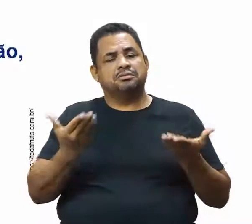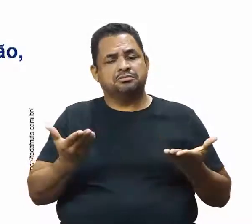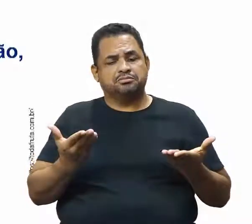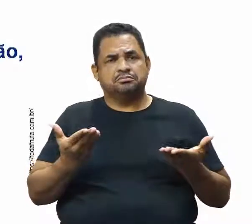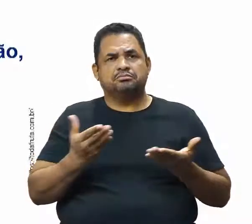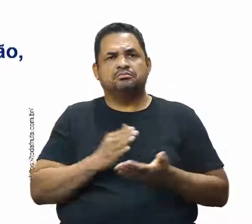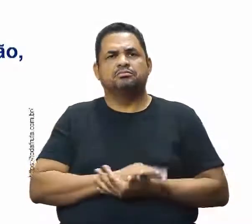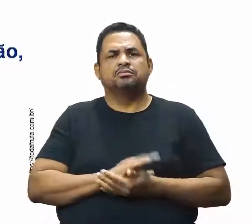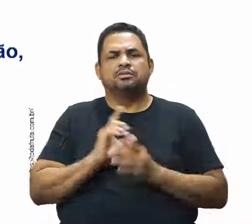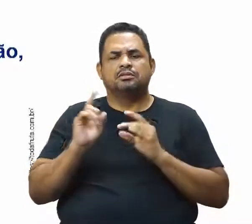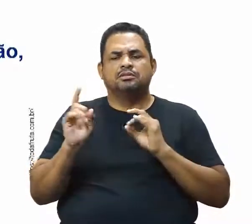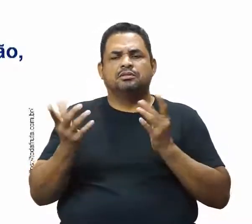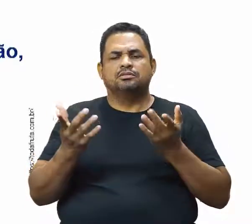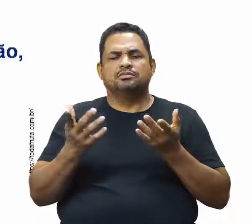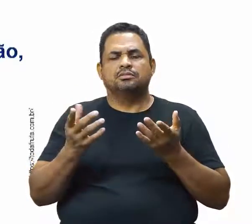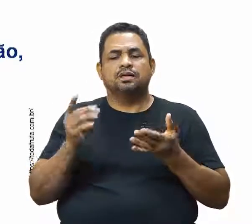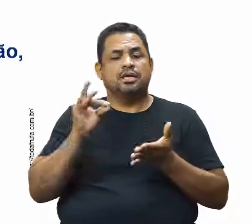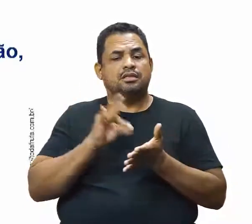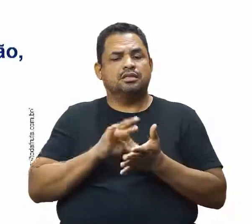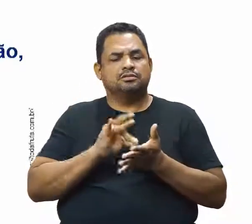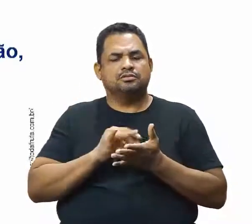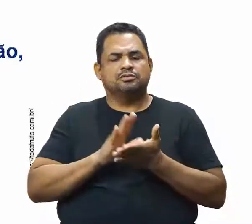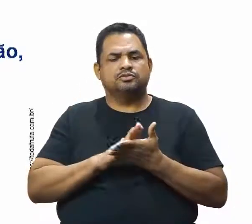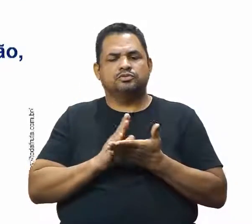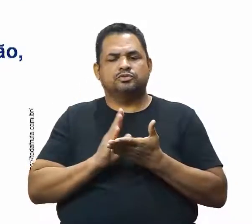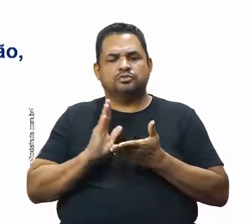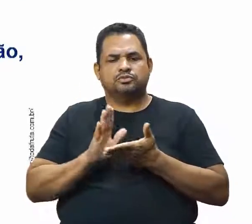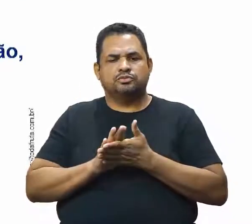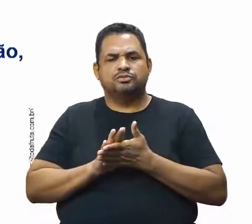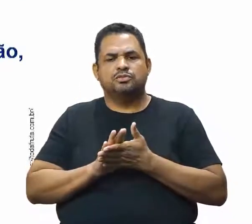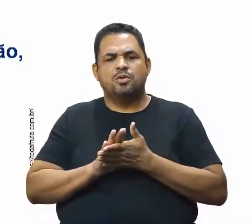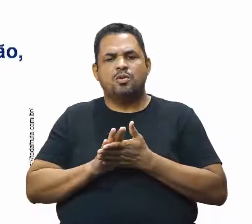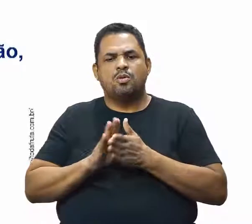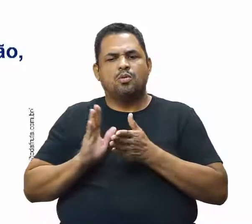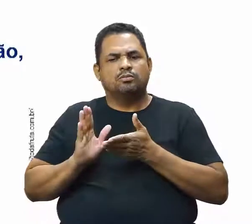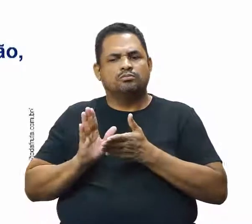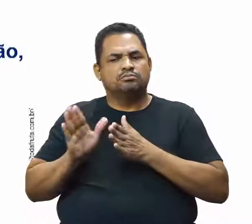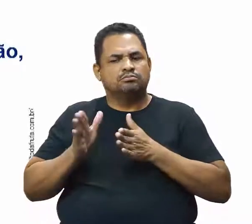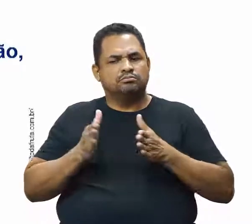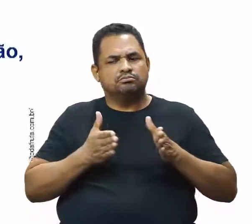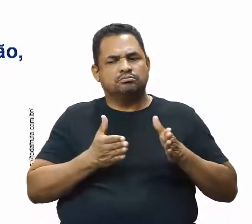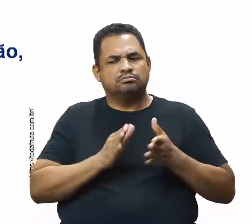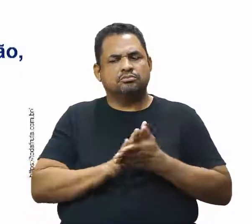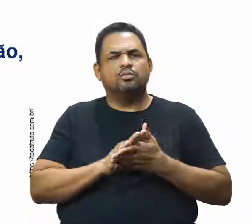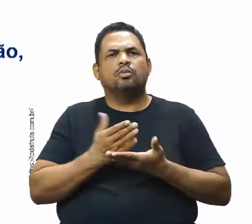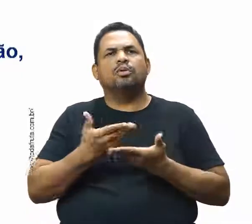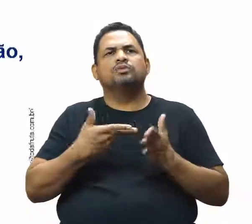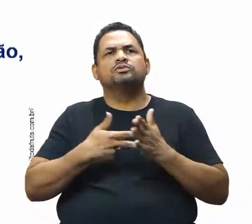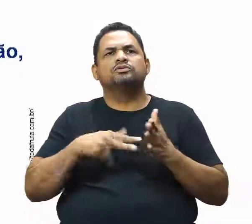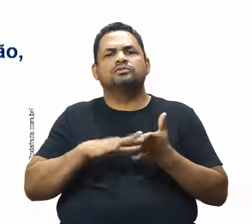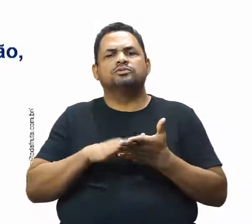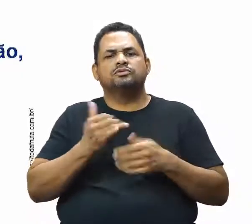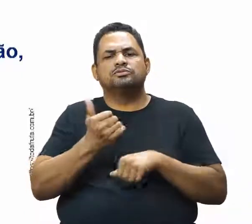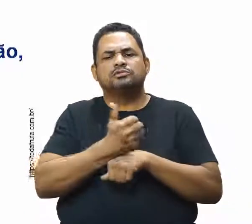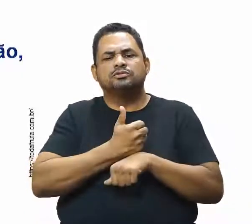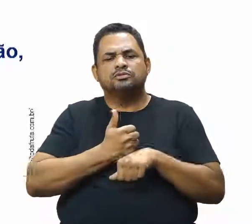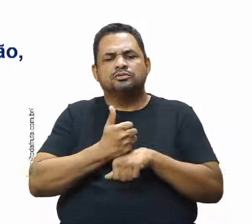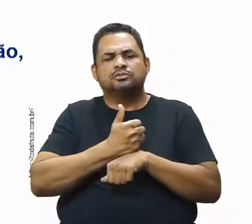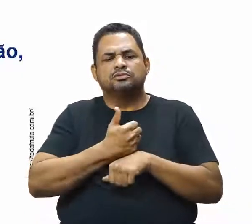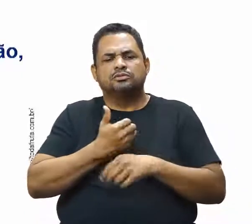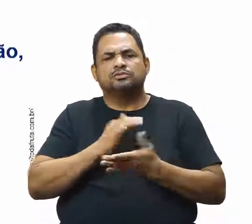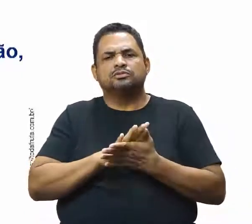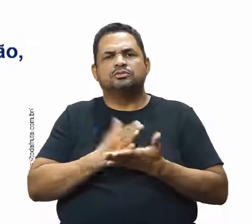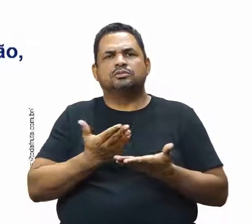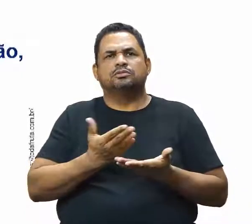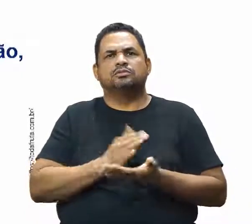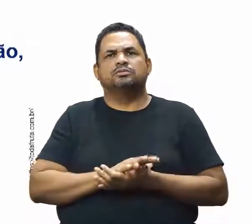que os processos de beneficiamento, o que significa mão de obra especializada, professor?